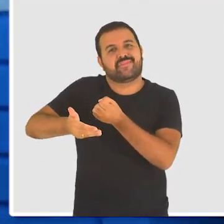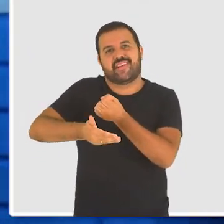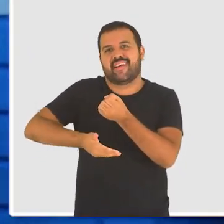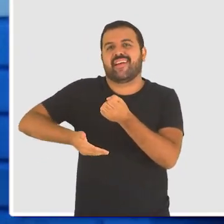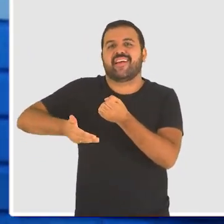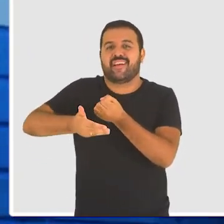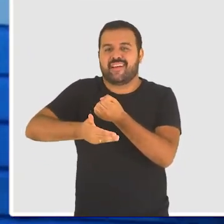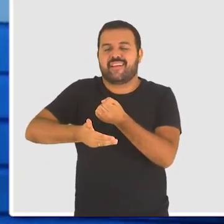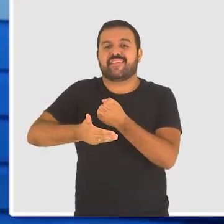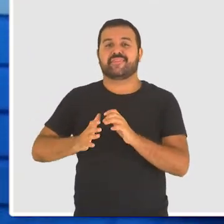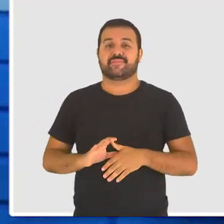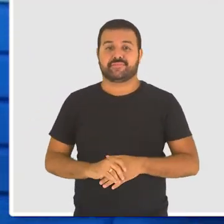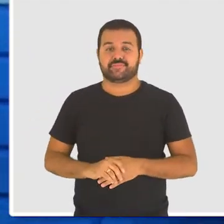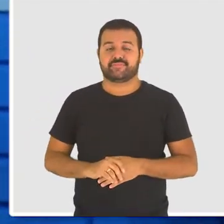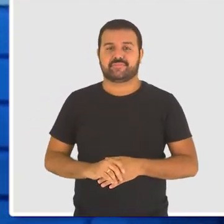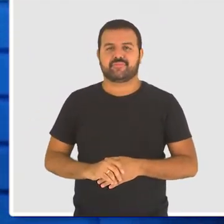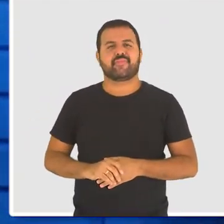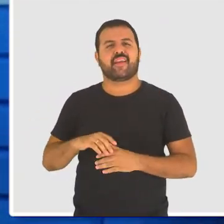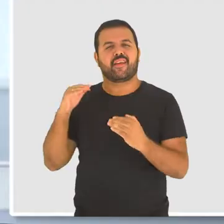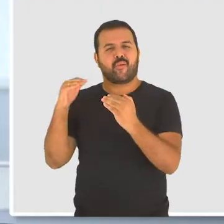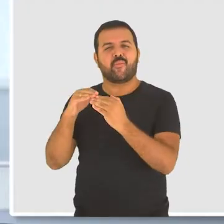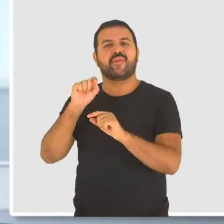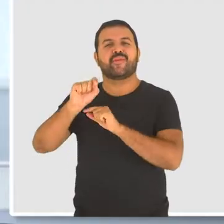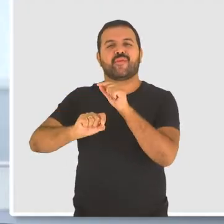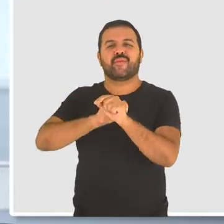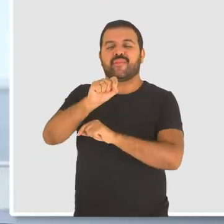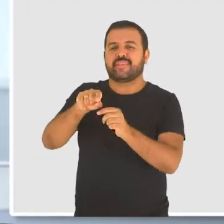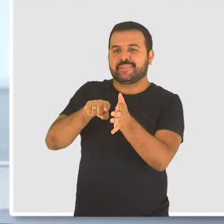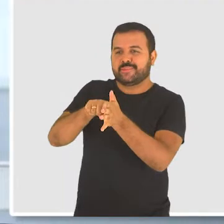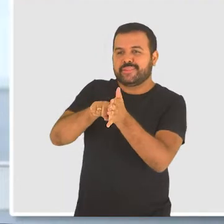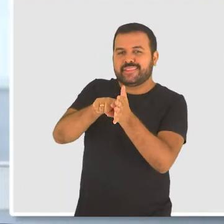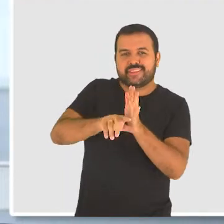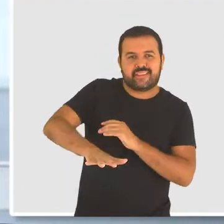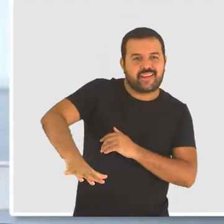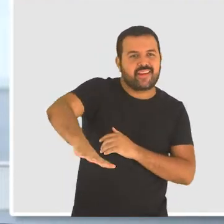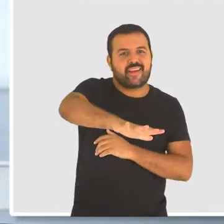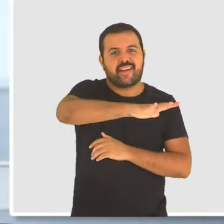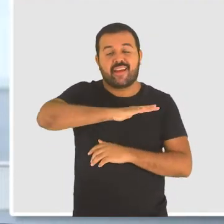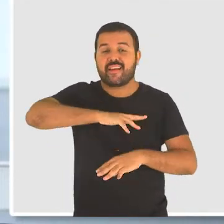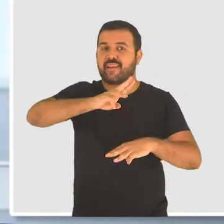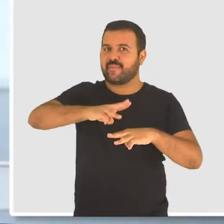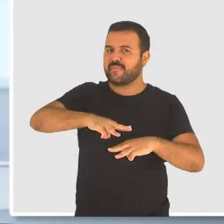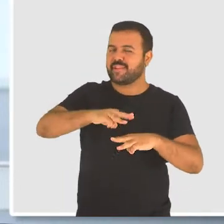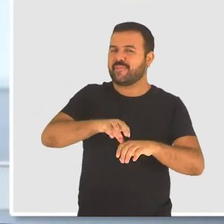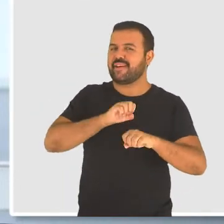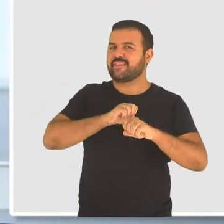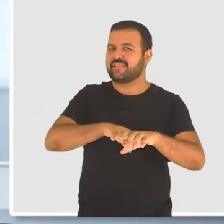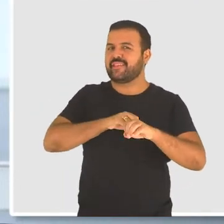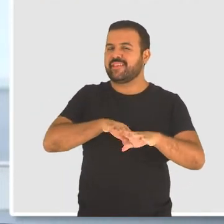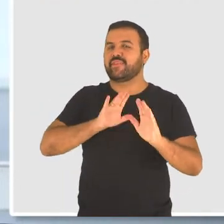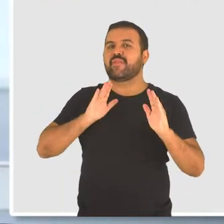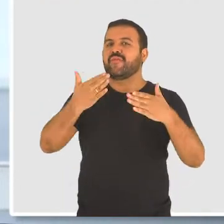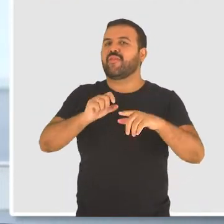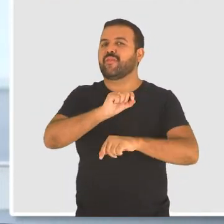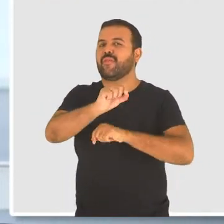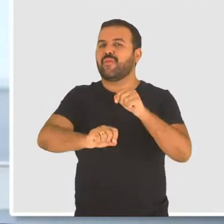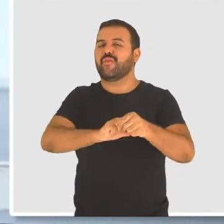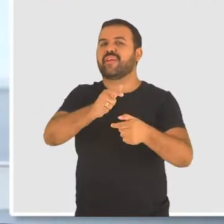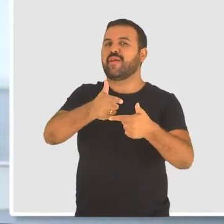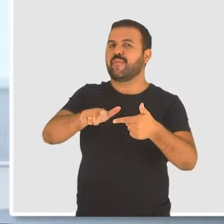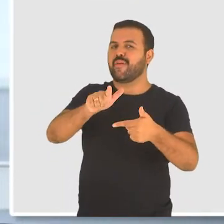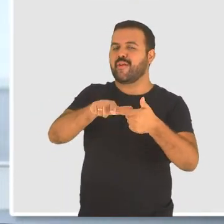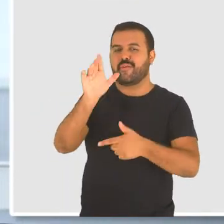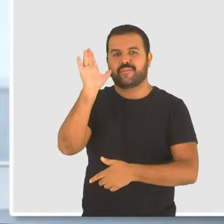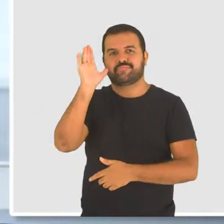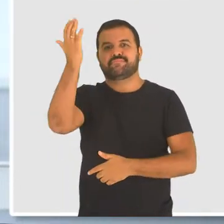início, segundo o que esses pesquisadores da educação matemática defendem que deva ser foco de preocupação